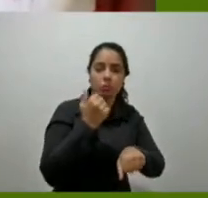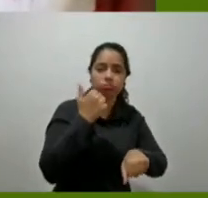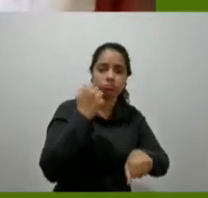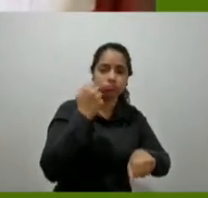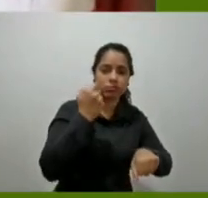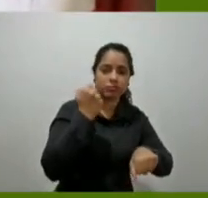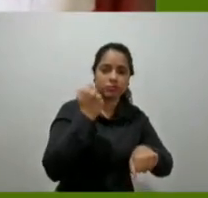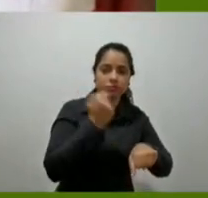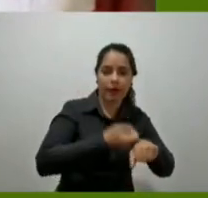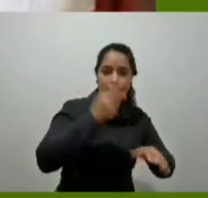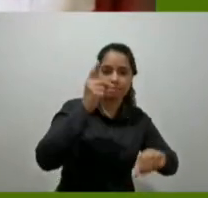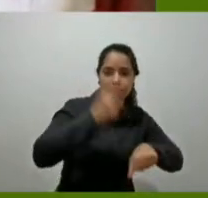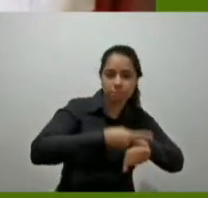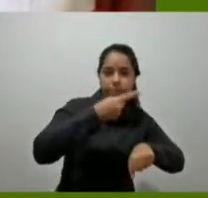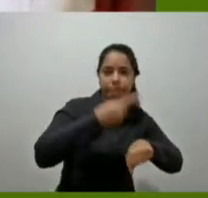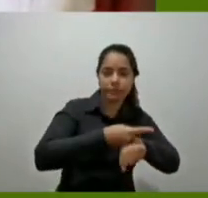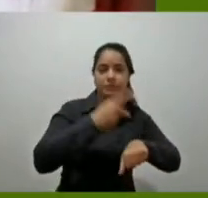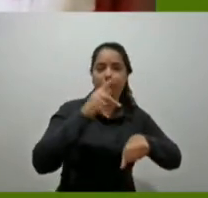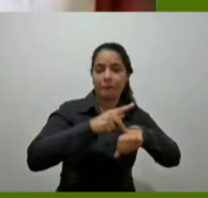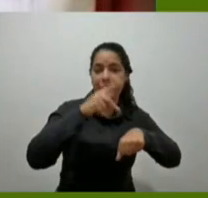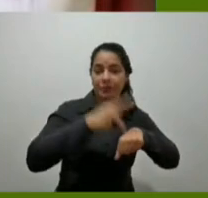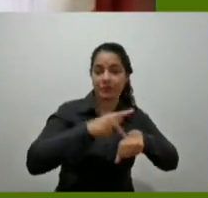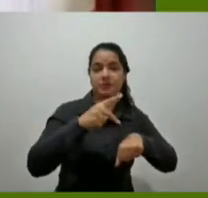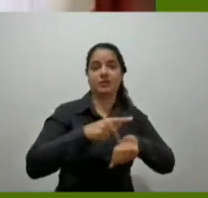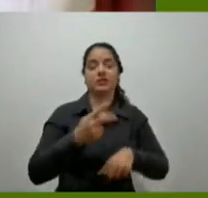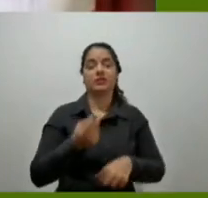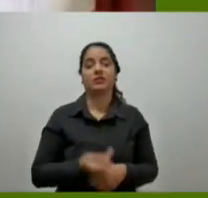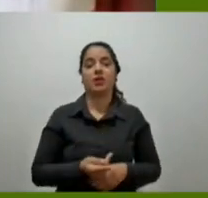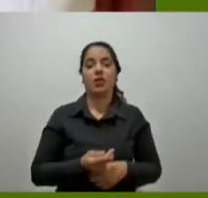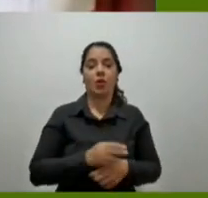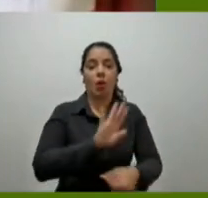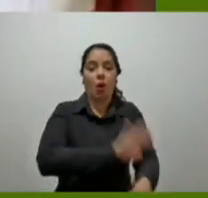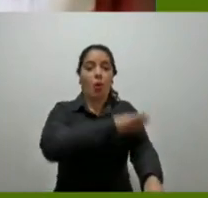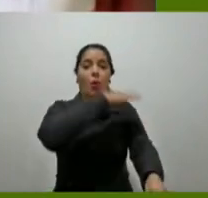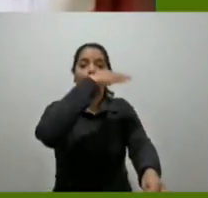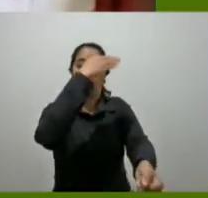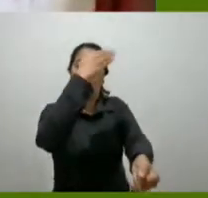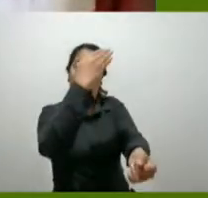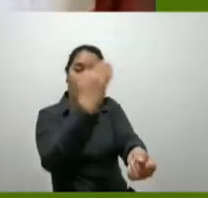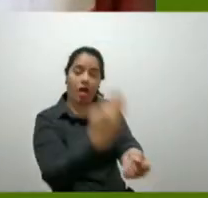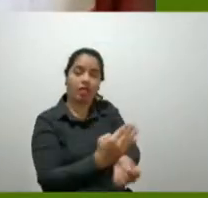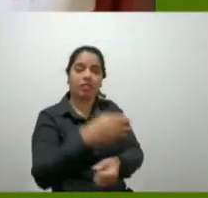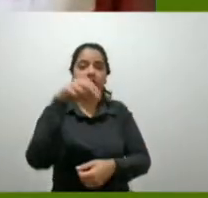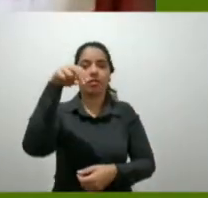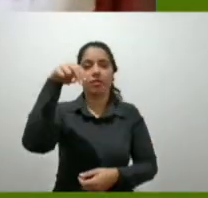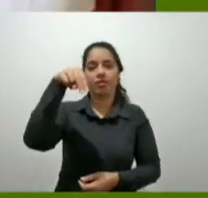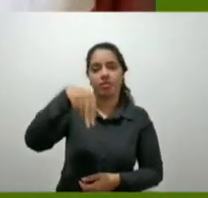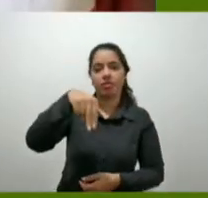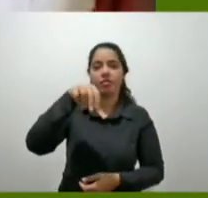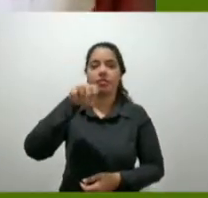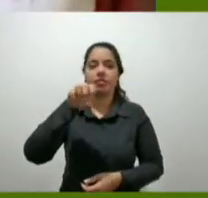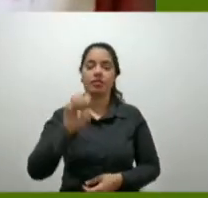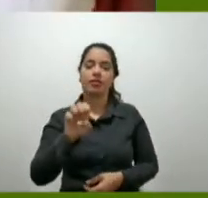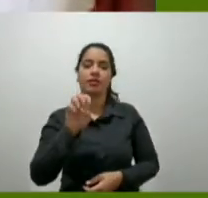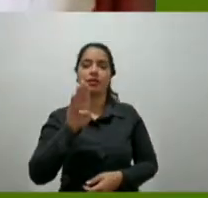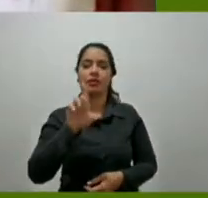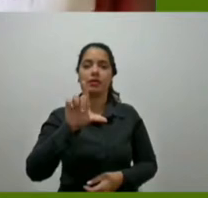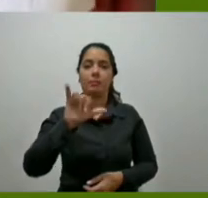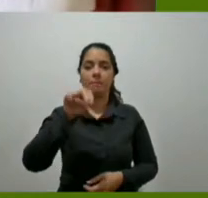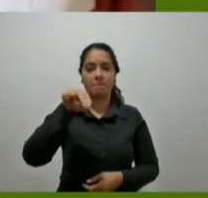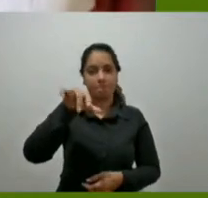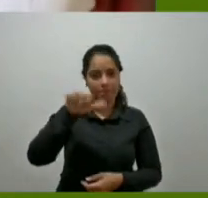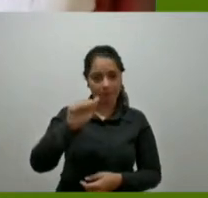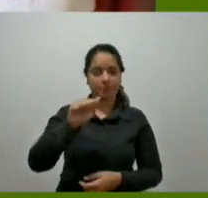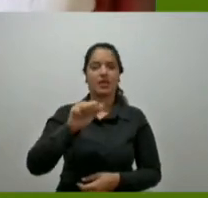está localizado o Pico da Neblina, a montanha mais alta do Brasil. Existem fenômenos colossais na